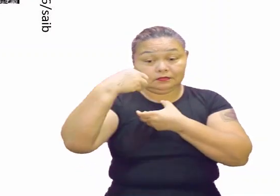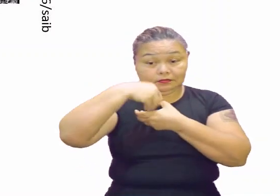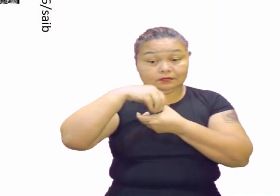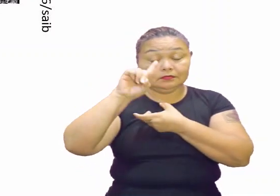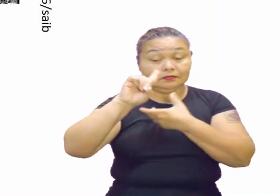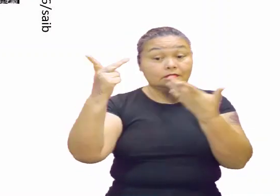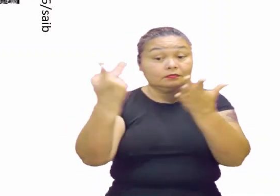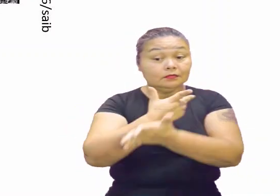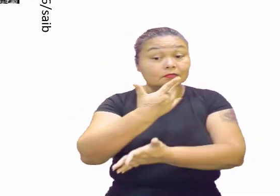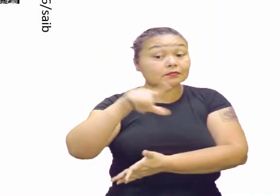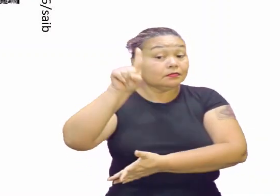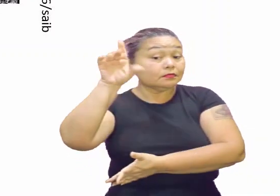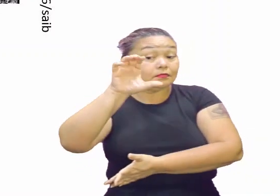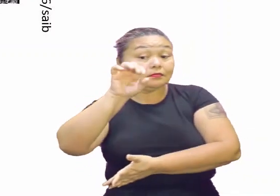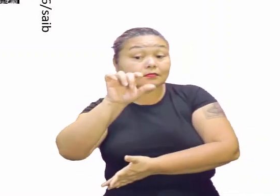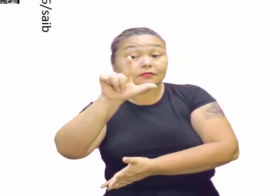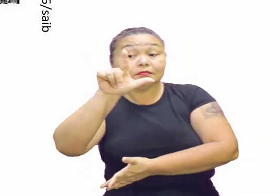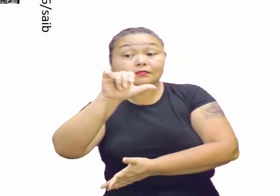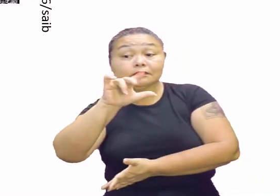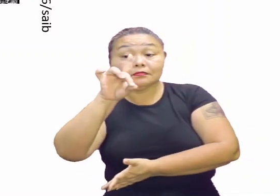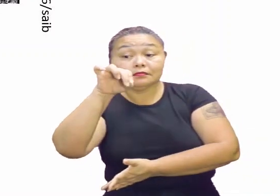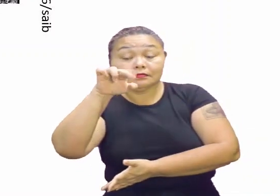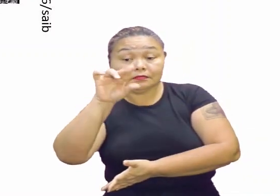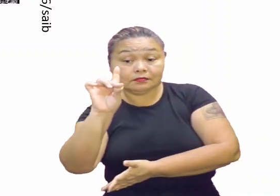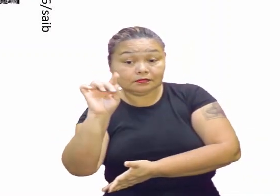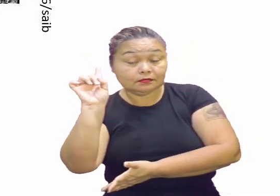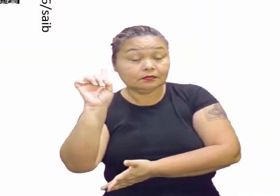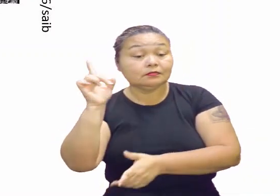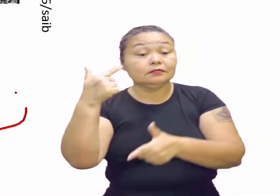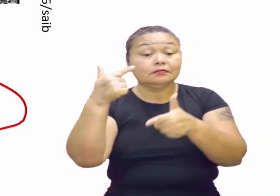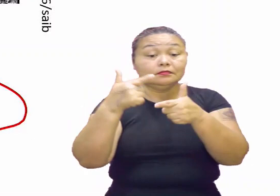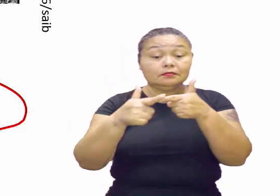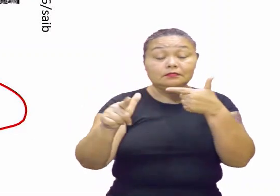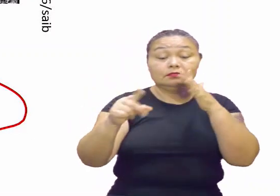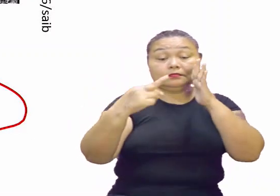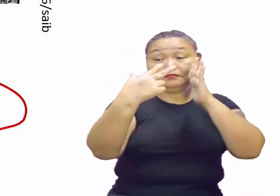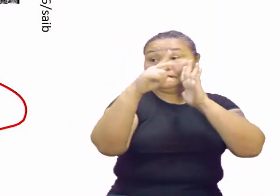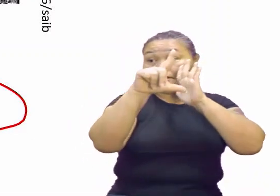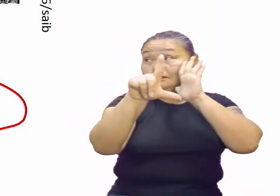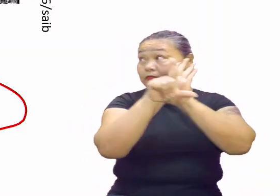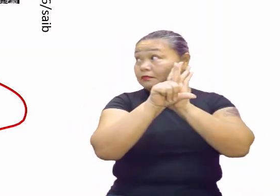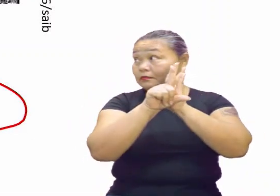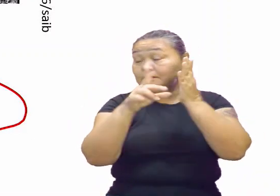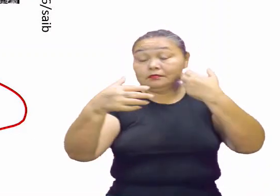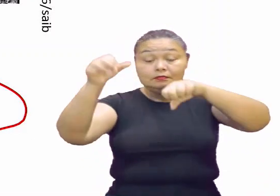em Olinda. Eu tenho uma questão das leis